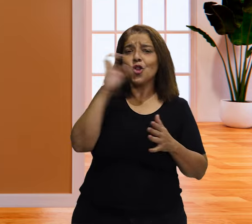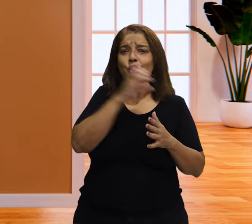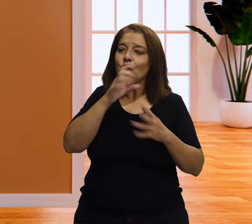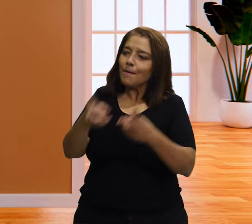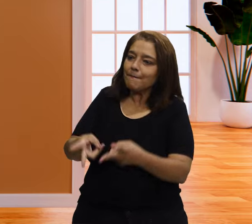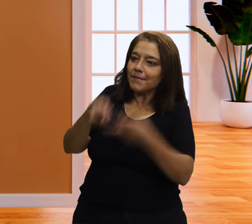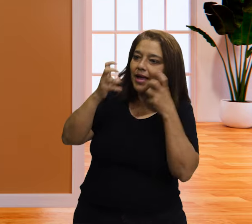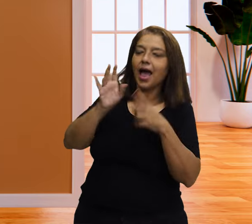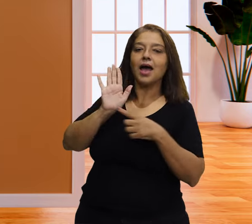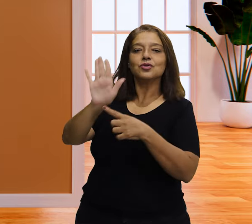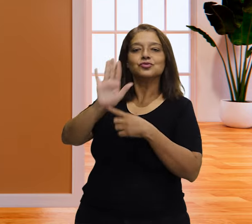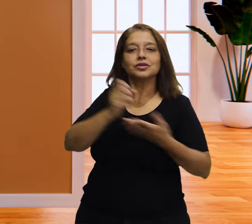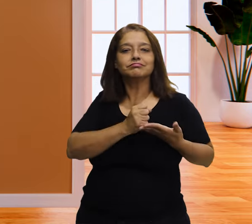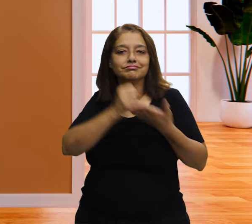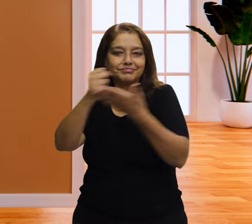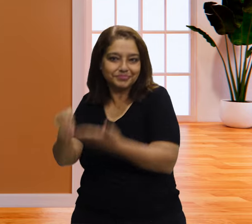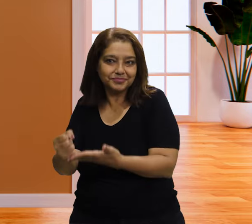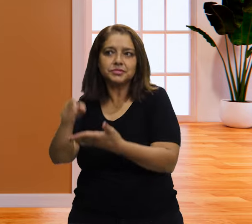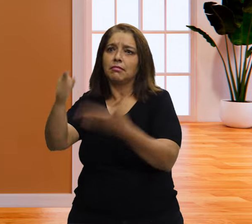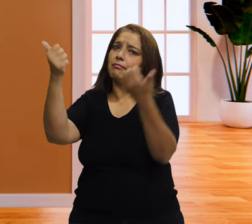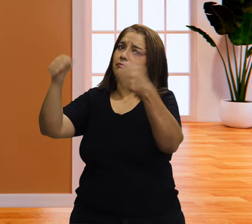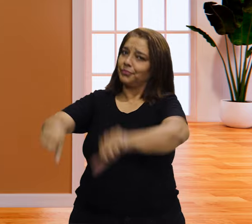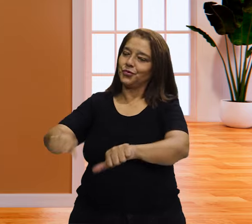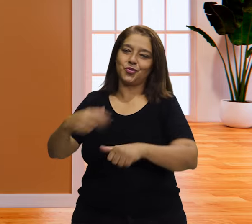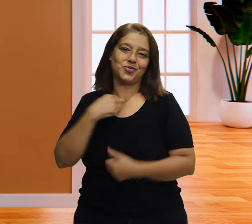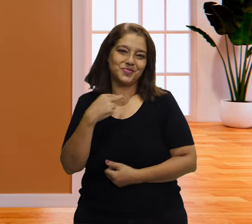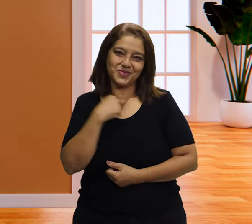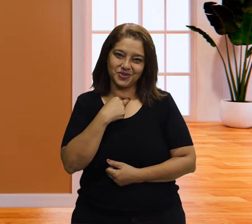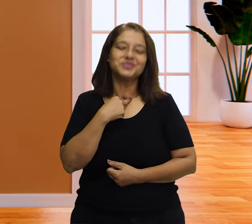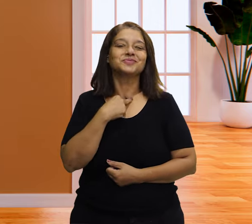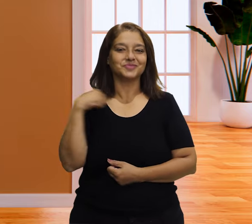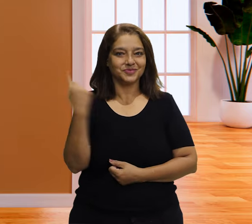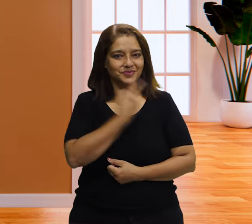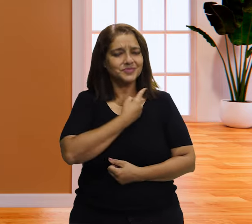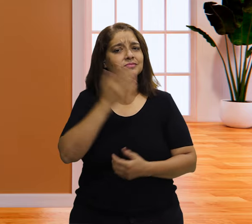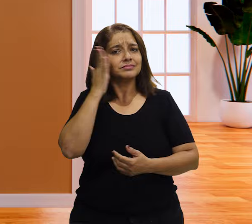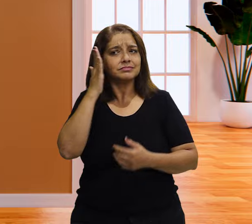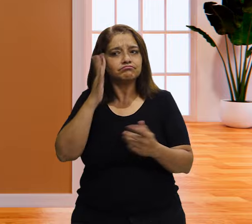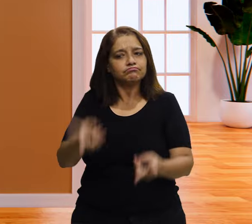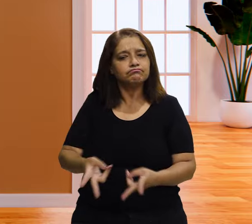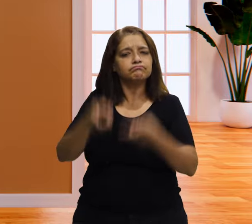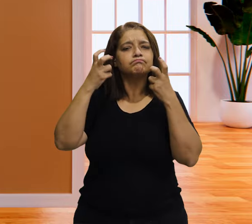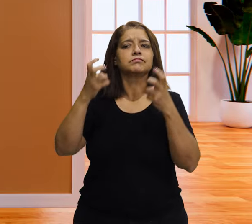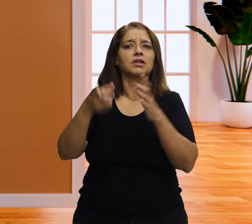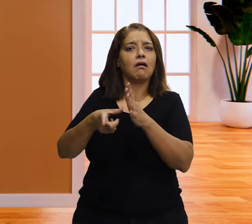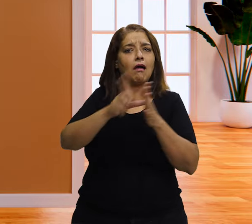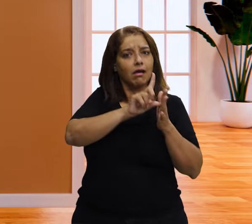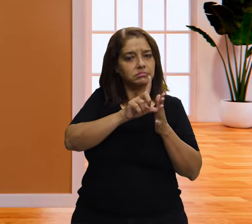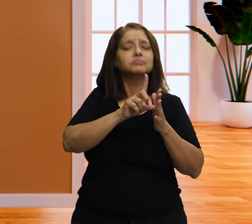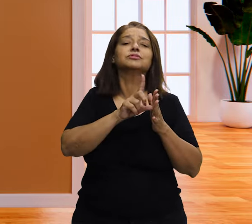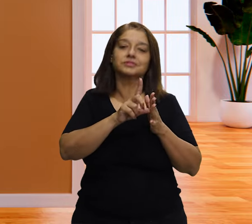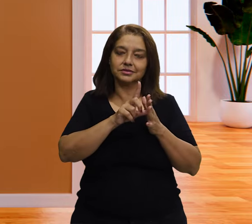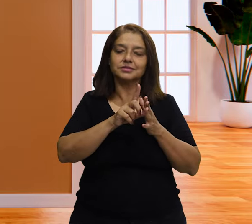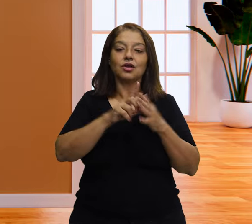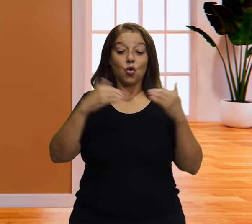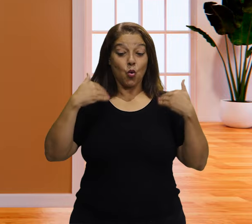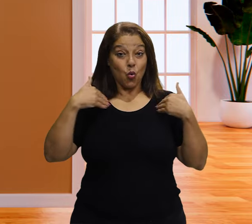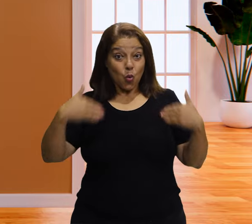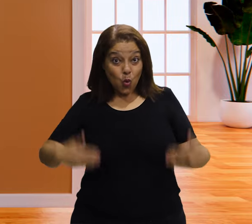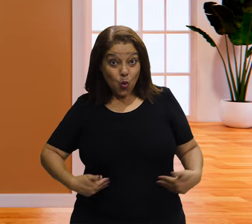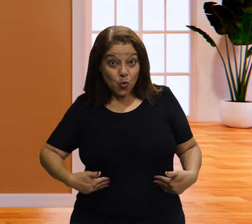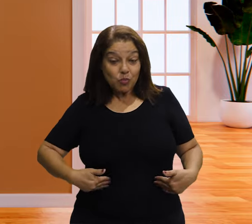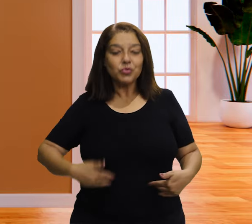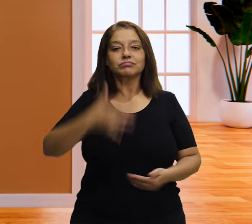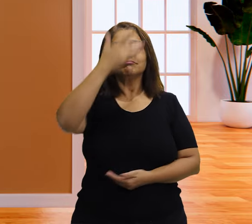tornem crônicos ou graves. É reconhecer os sinais precoces com o corpo e da mente,